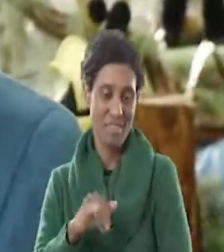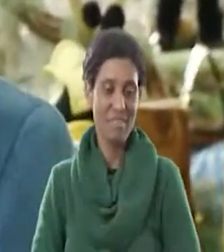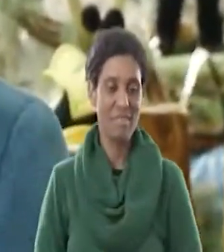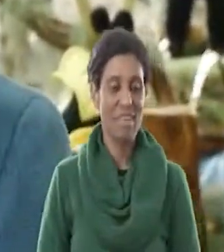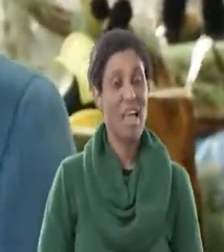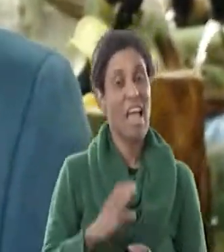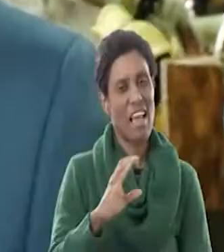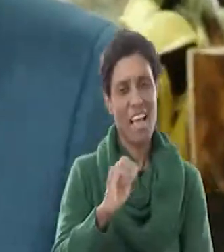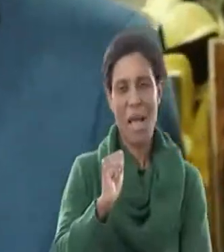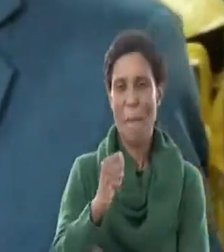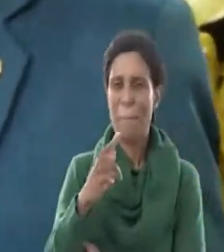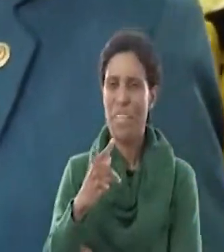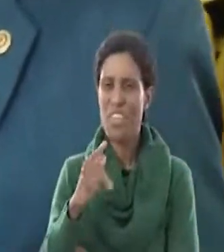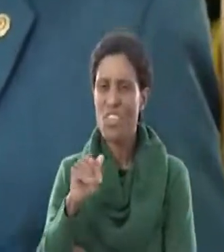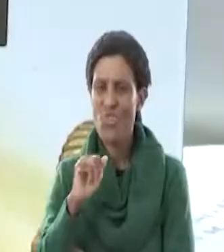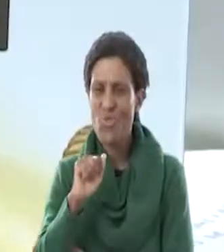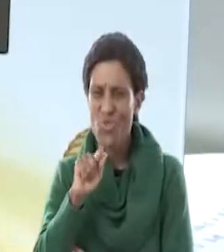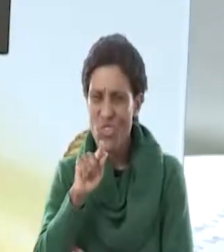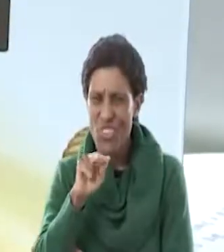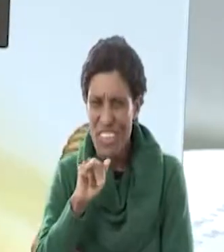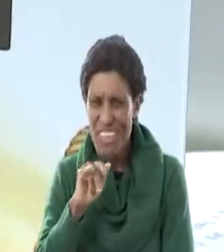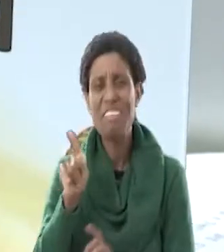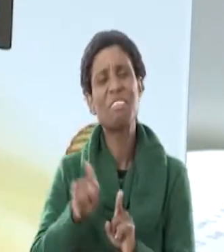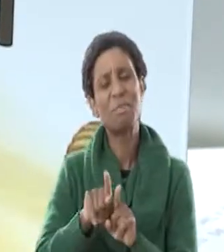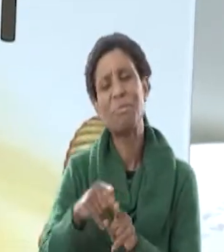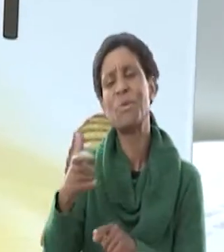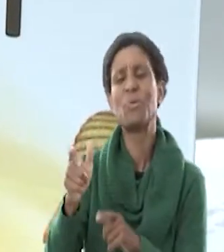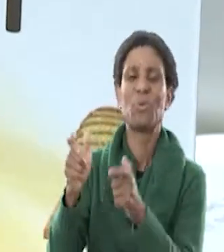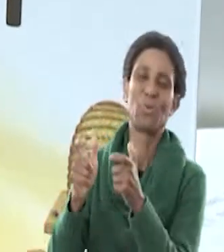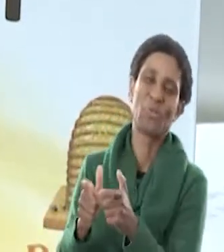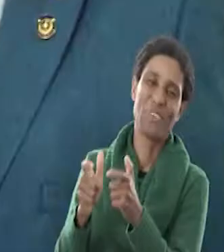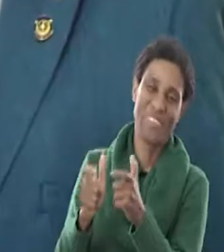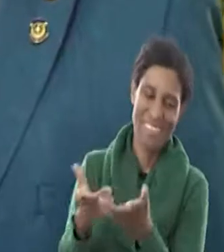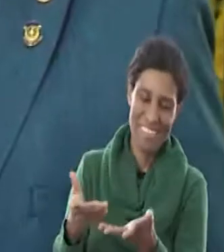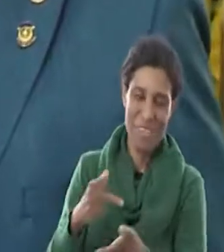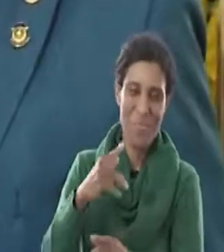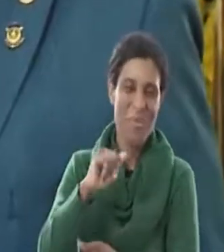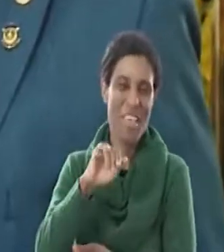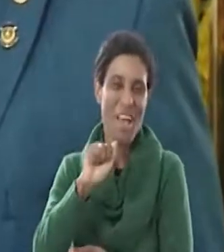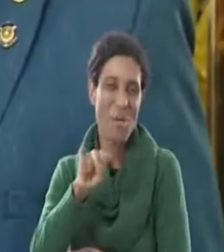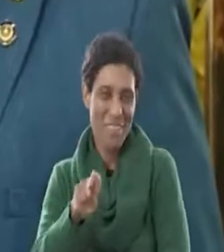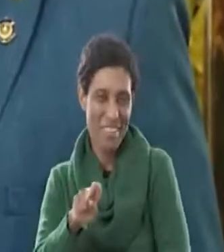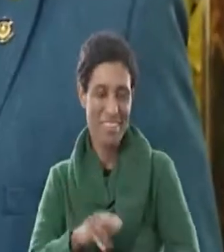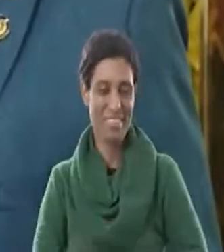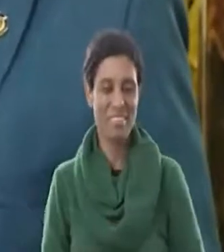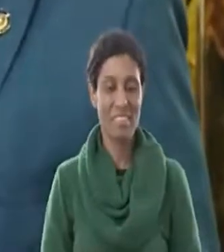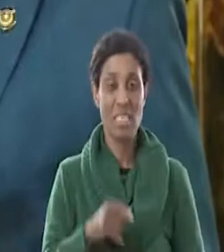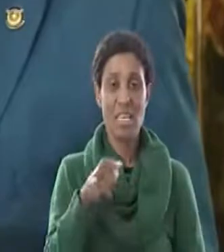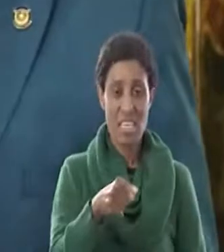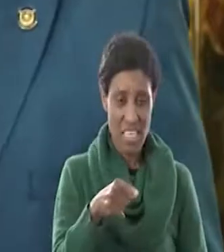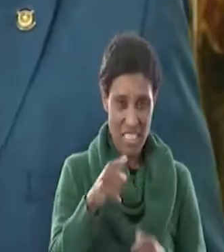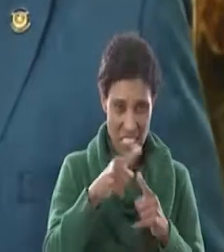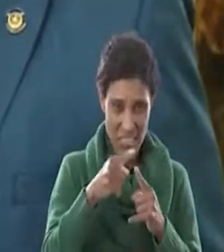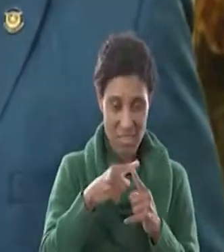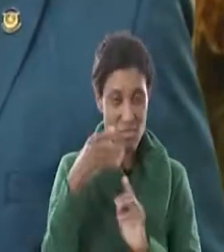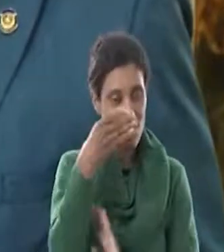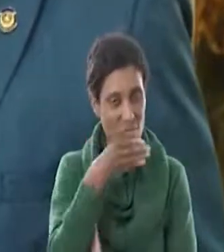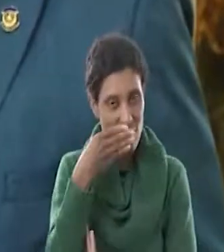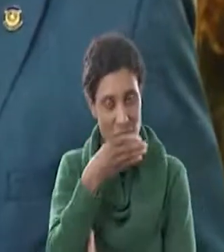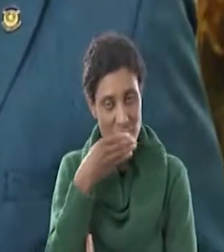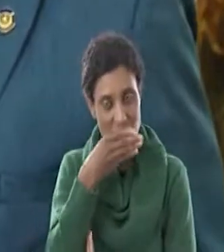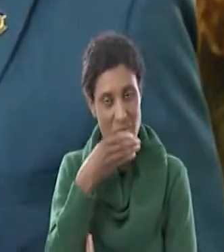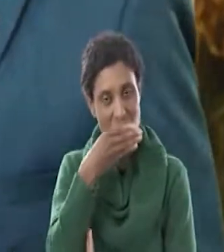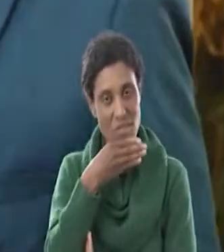E capixinguí. Capixinguí também daquela região lá. Né? Outro nome diferente. Bracatinga. Bracatinga. Esse